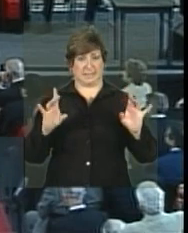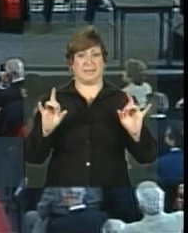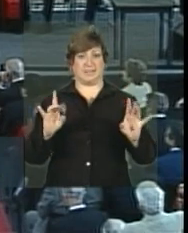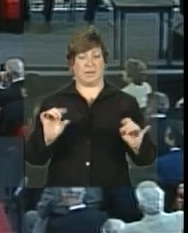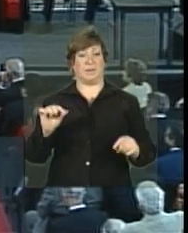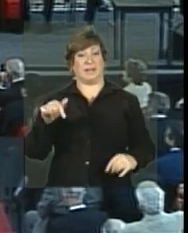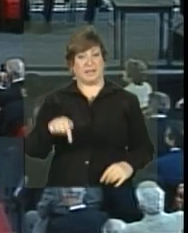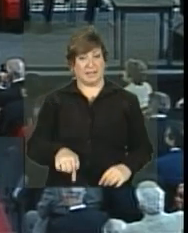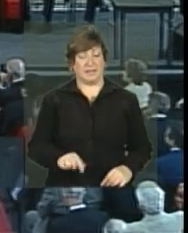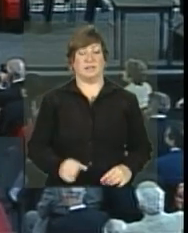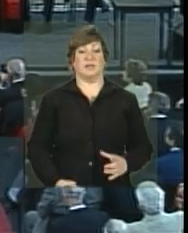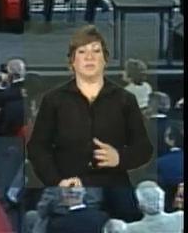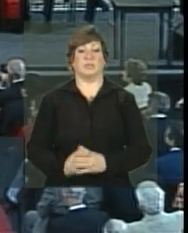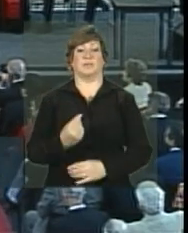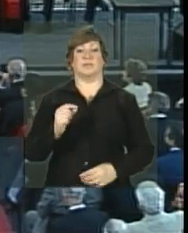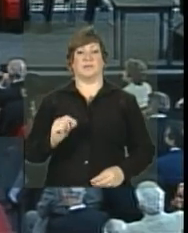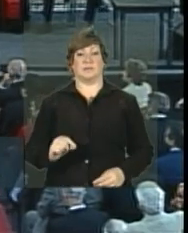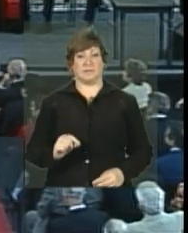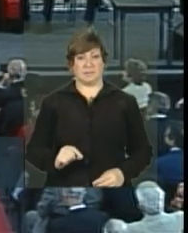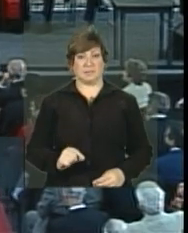Ela nasceu